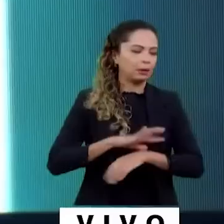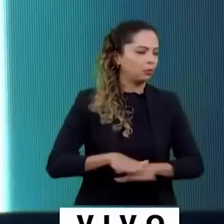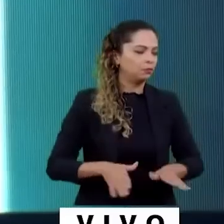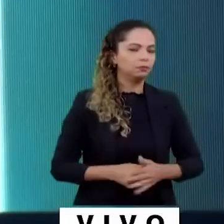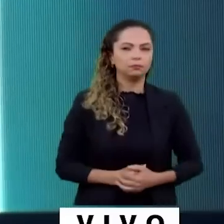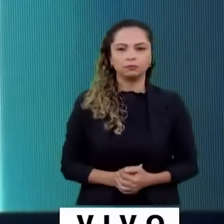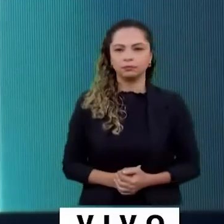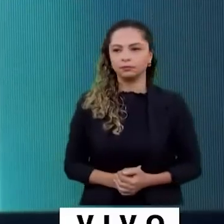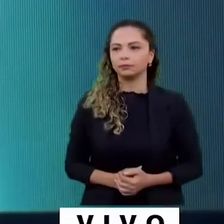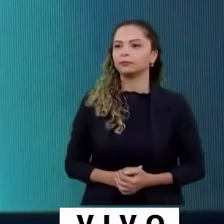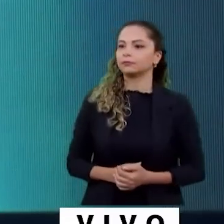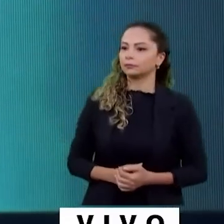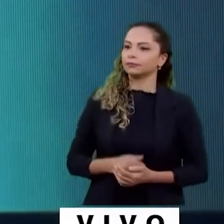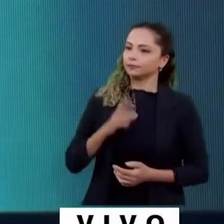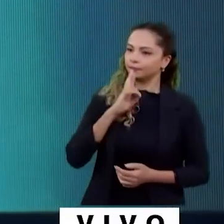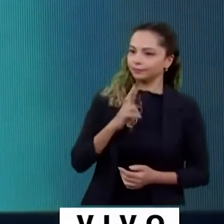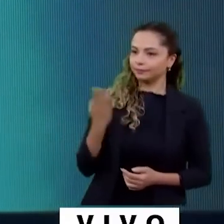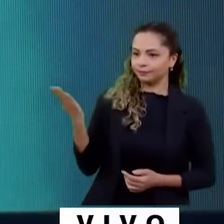acabou